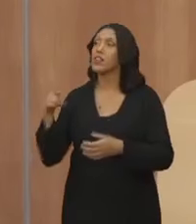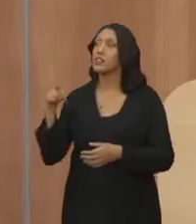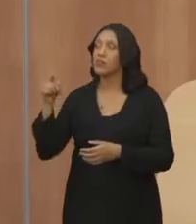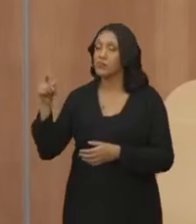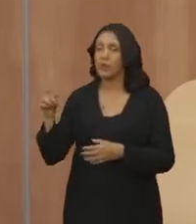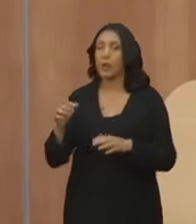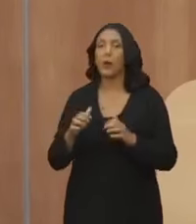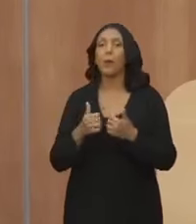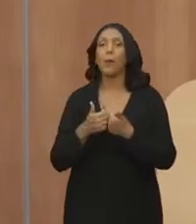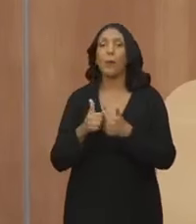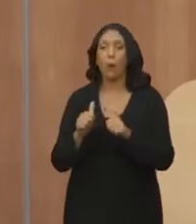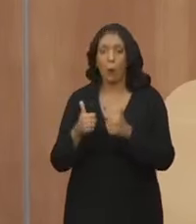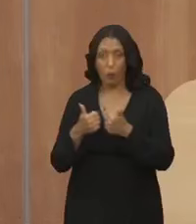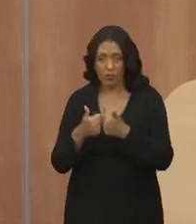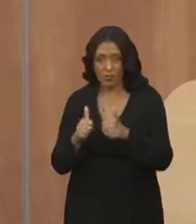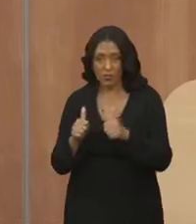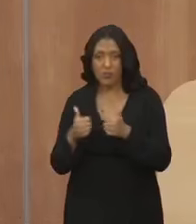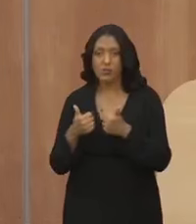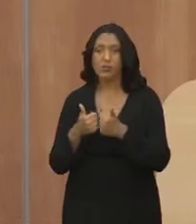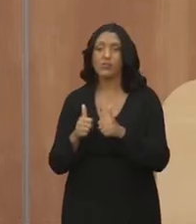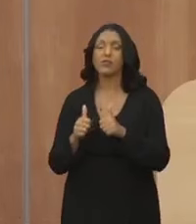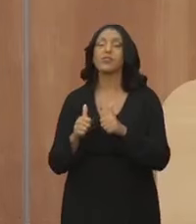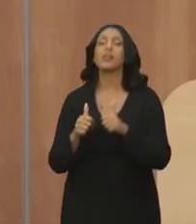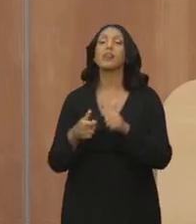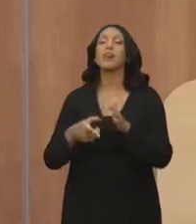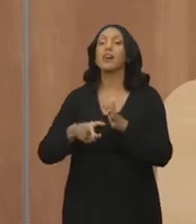Veranejal, fiz o vídeo,